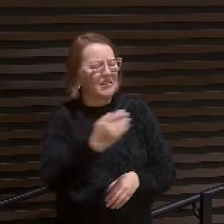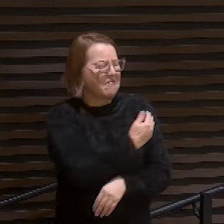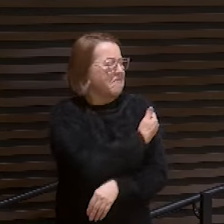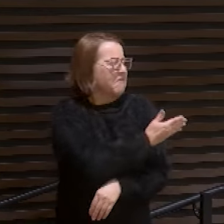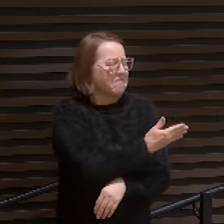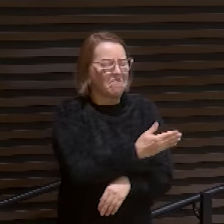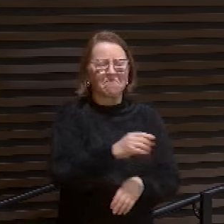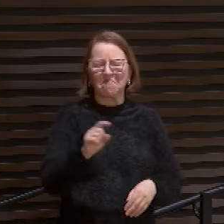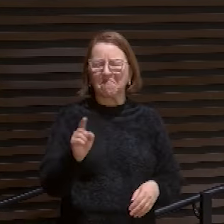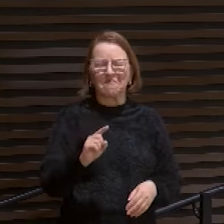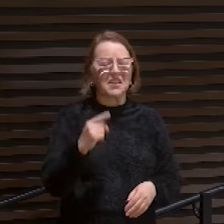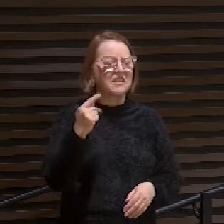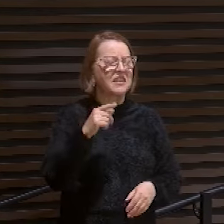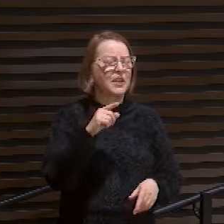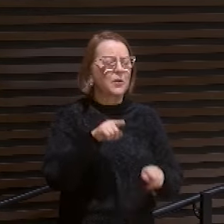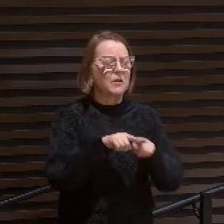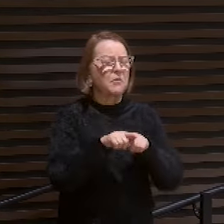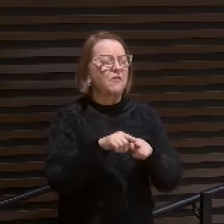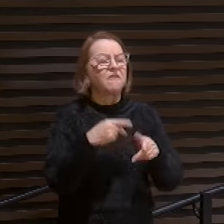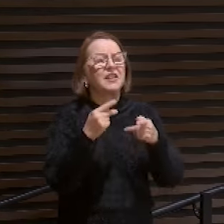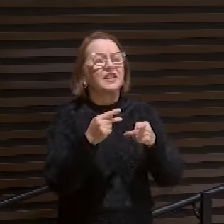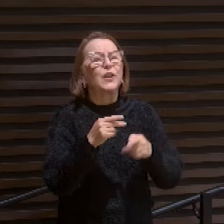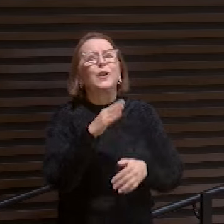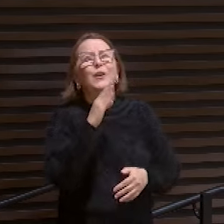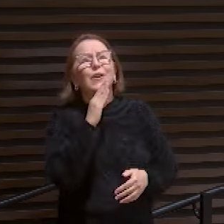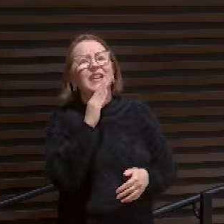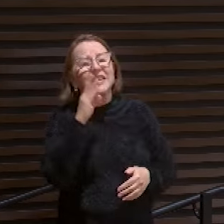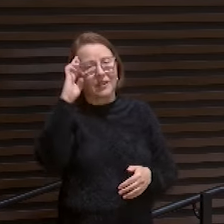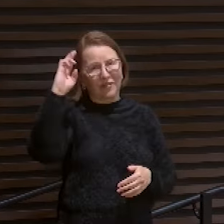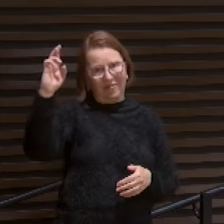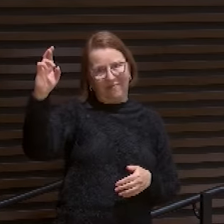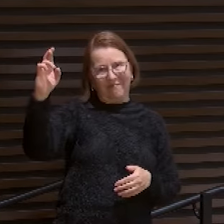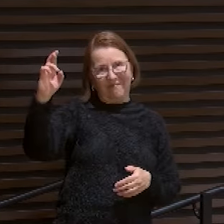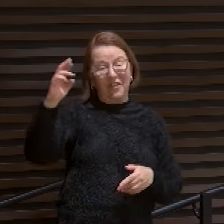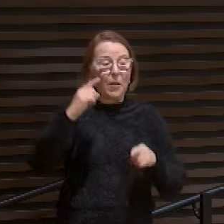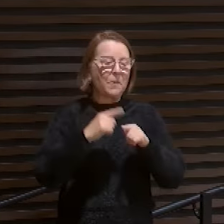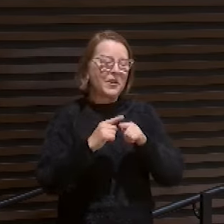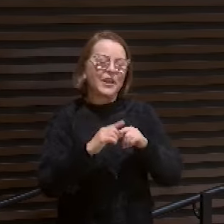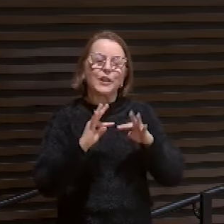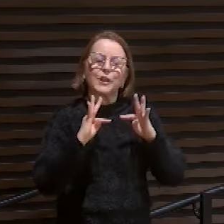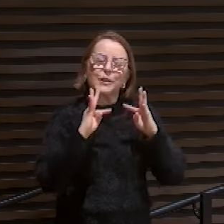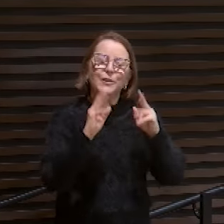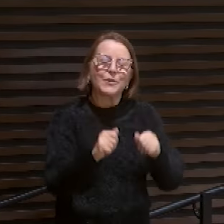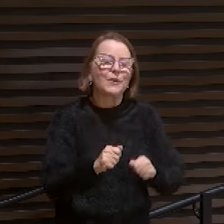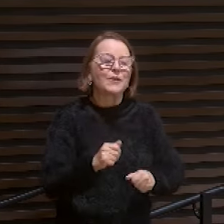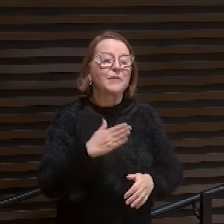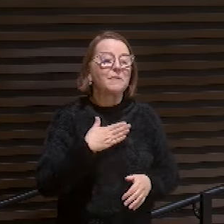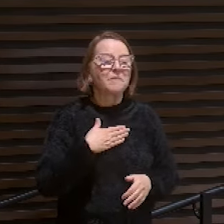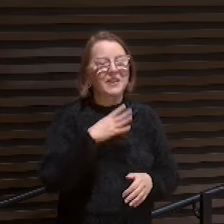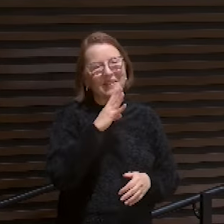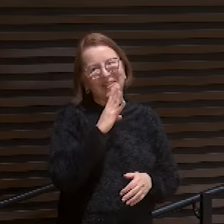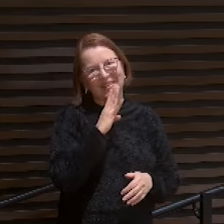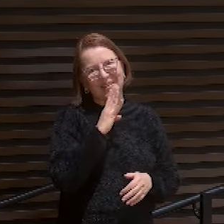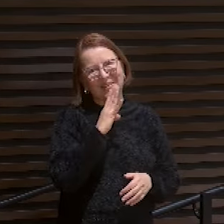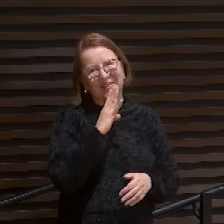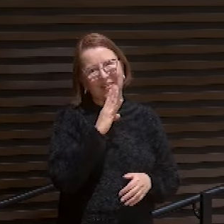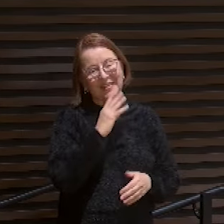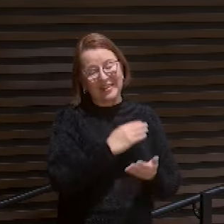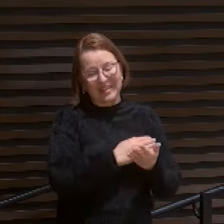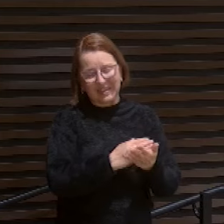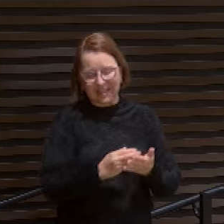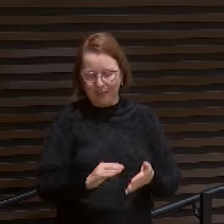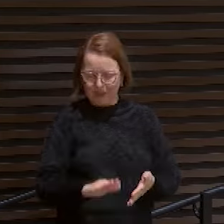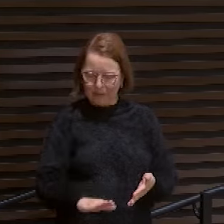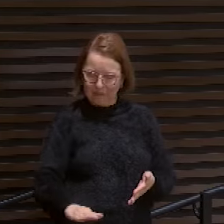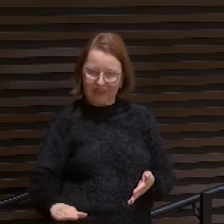um o seu irmão, dizendo, conhece ao Senhor, porque todos me conhecerão, desde o